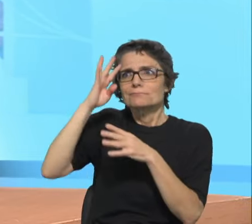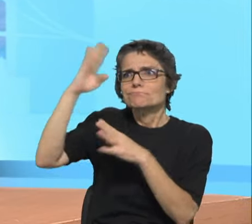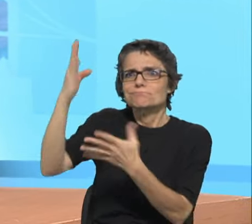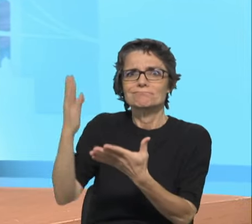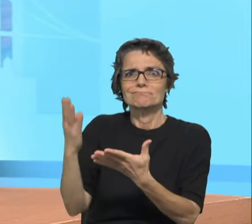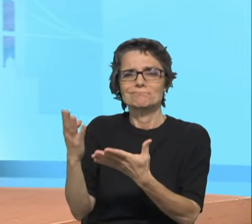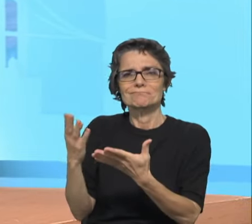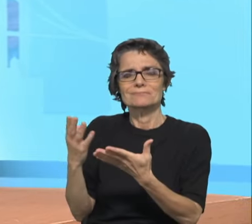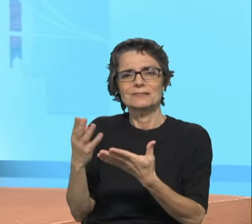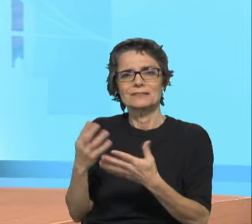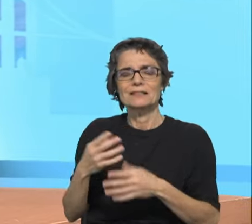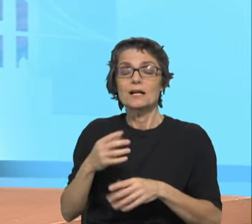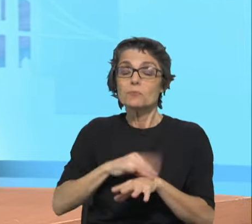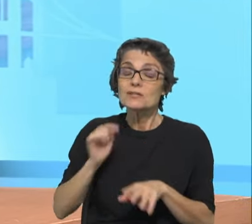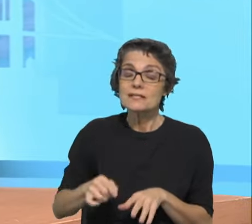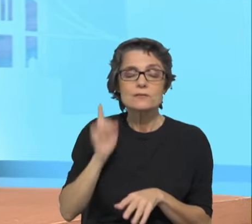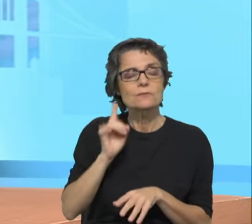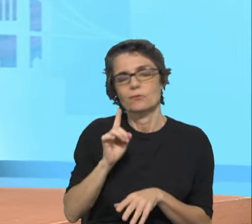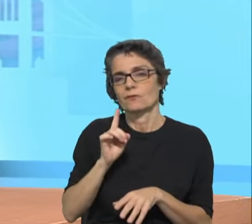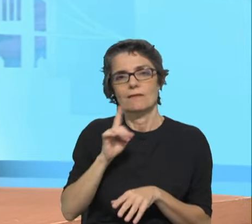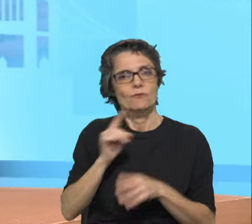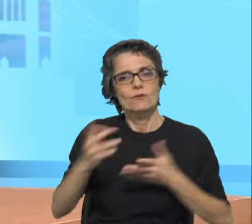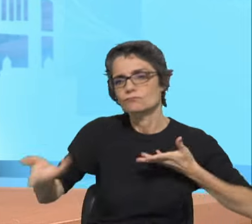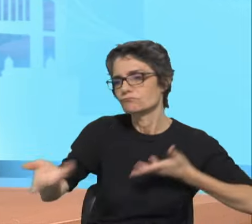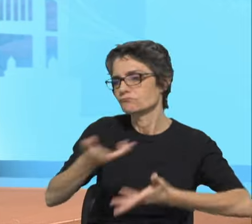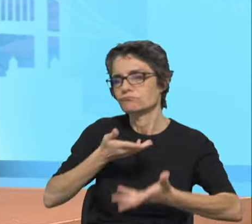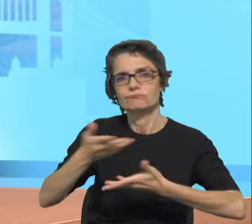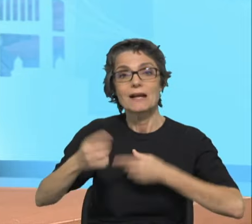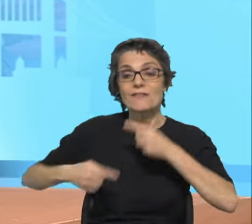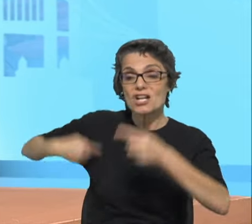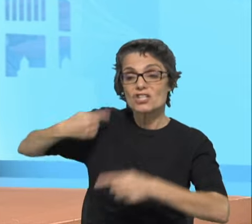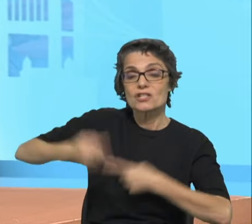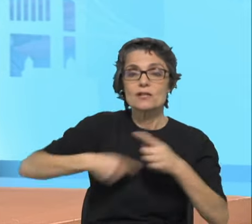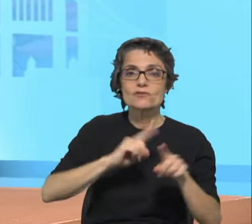vemos. Portanto, neste diálogo entre